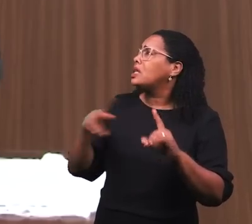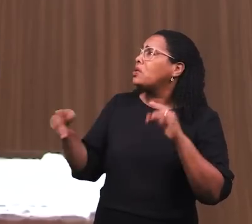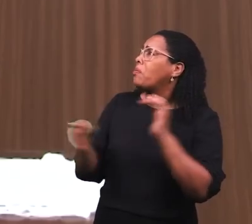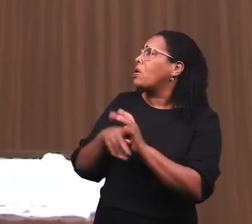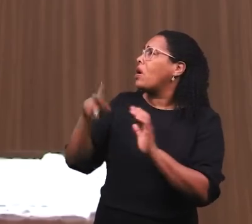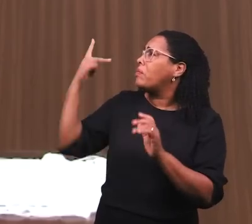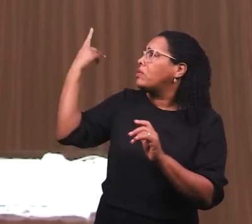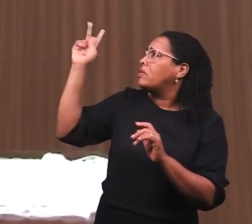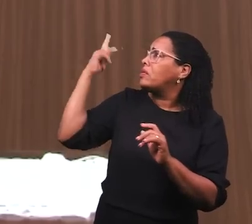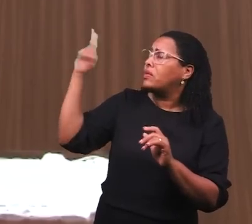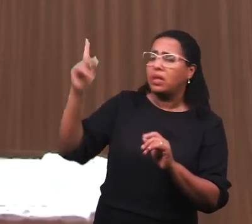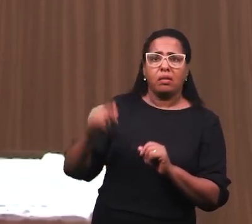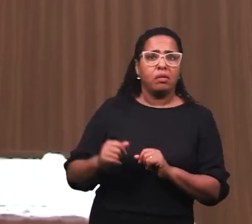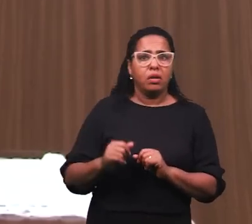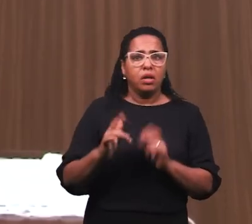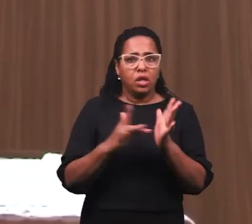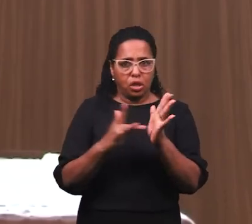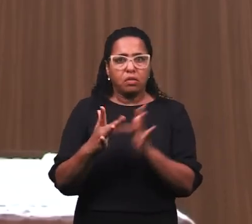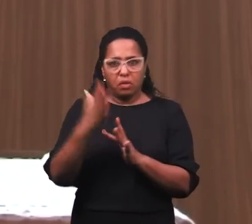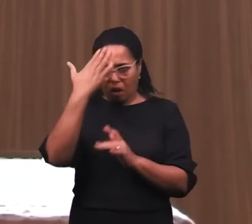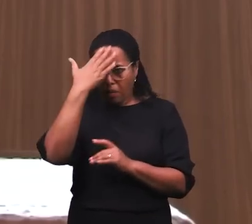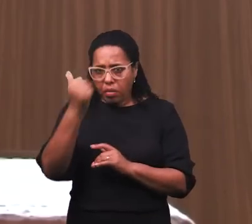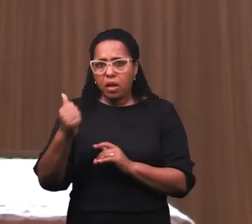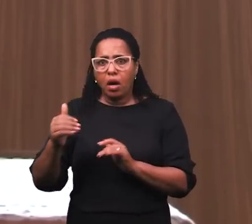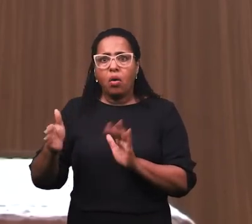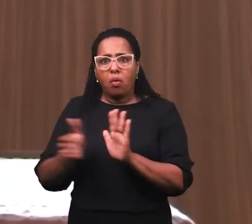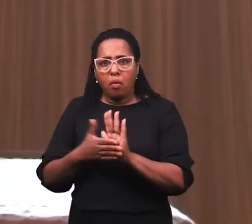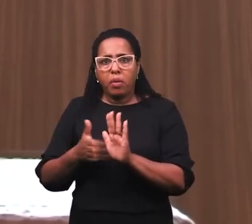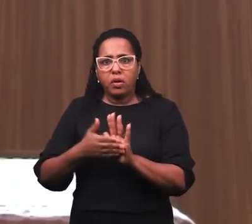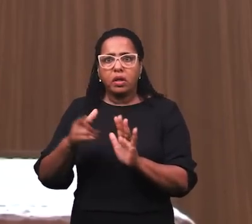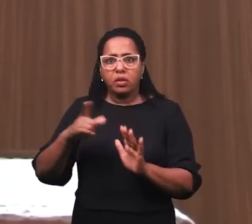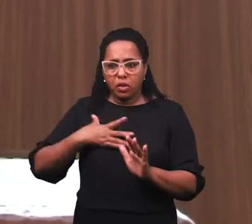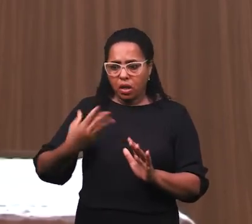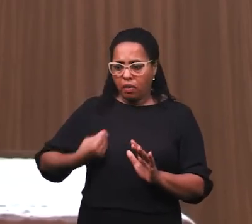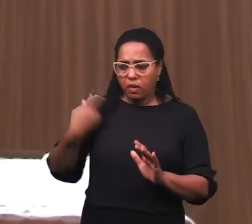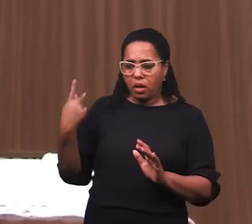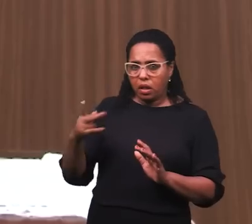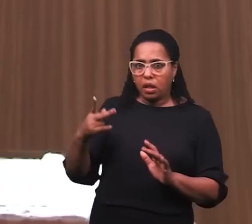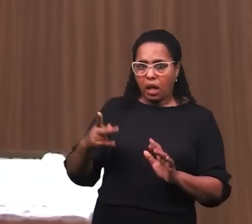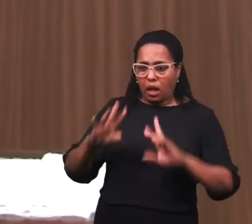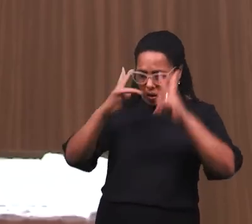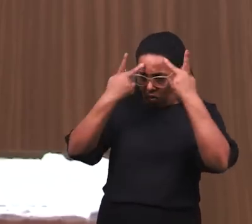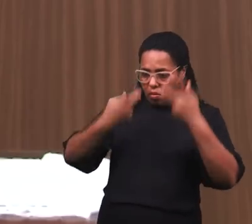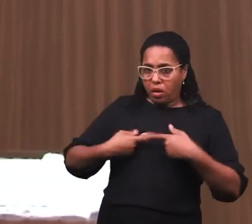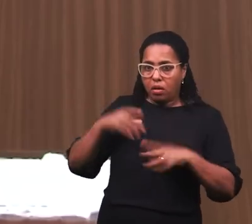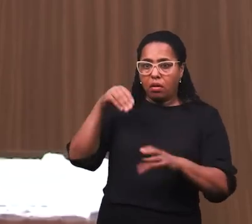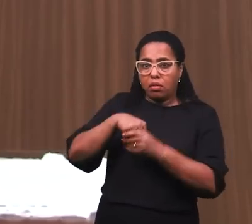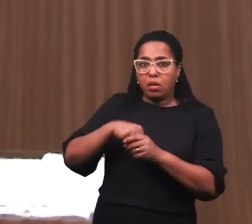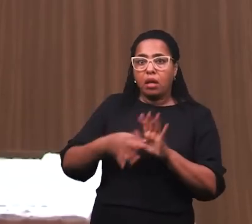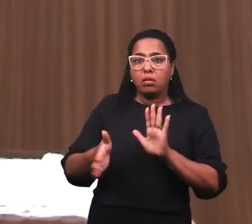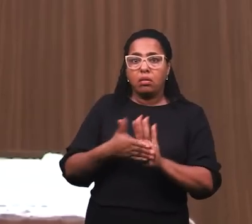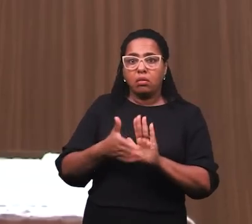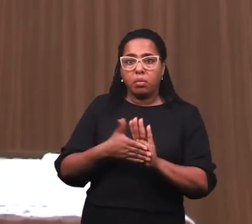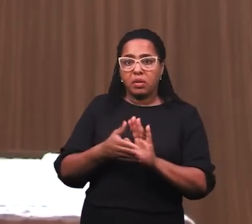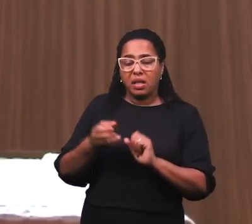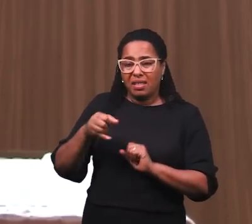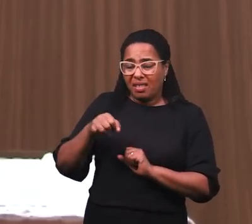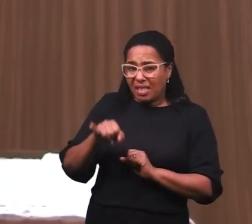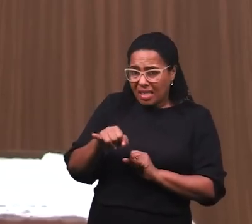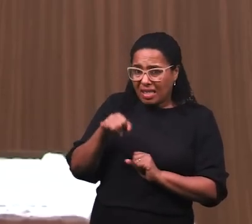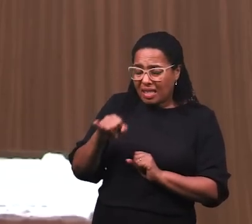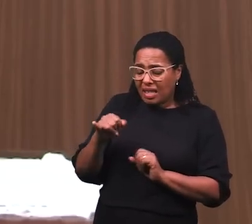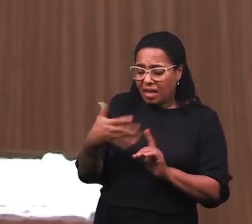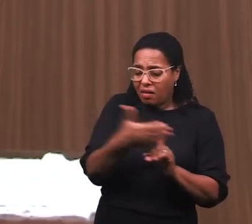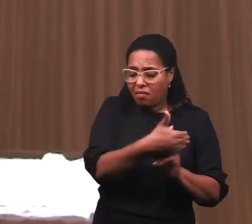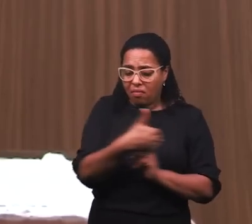Jesus sabia que havia um projeto para a vida dele ali como homem. E dentro desse projeto, se ele pudesse ser